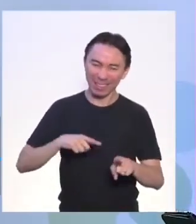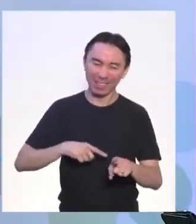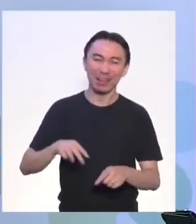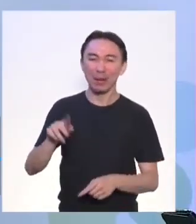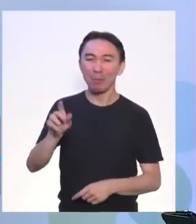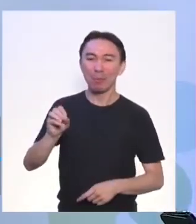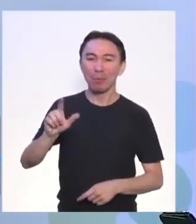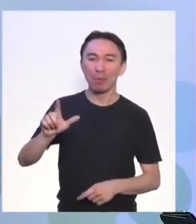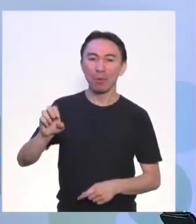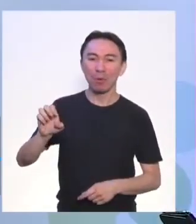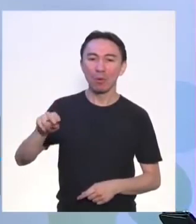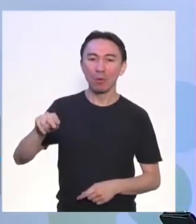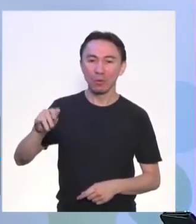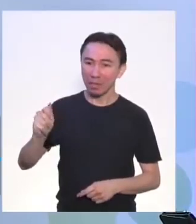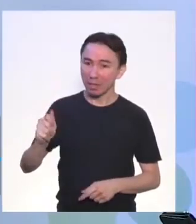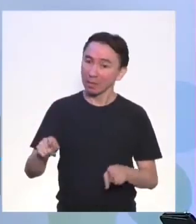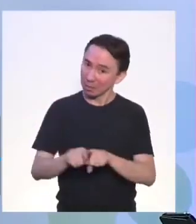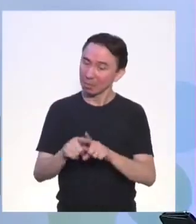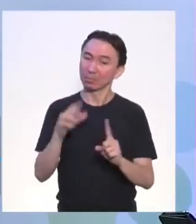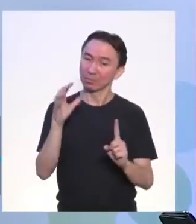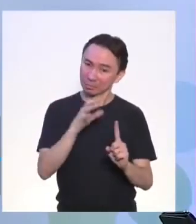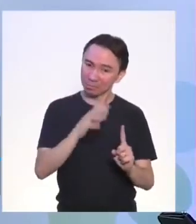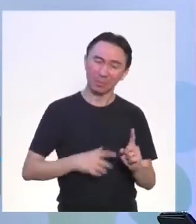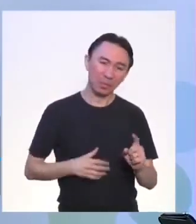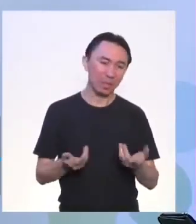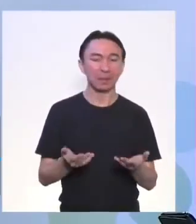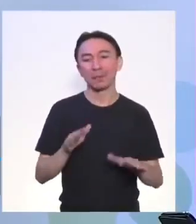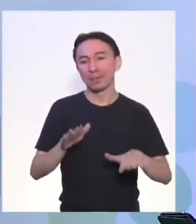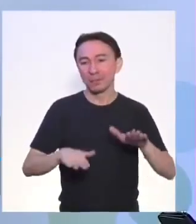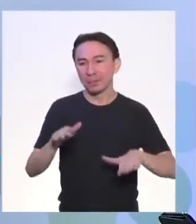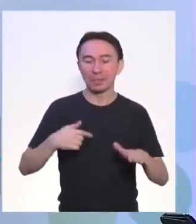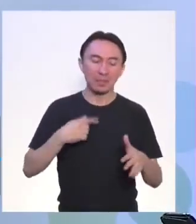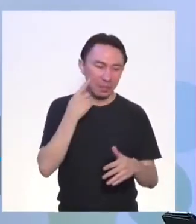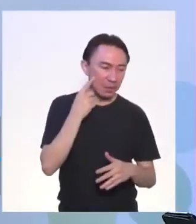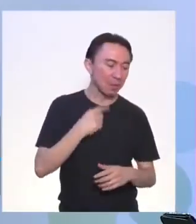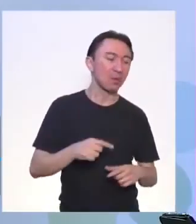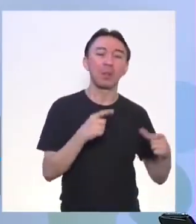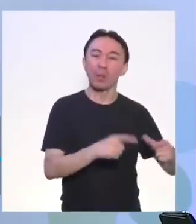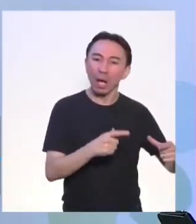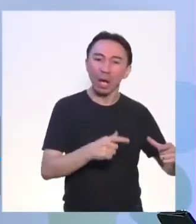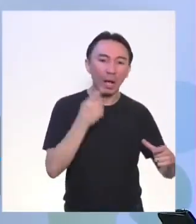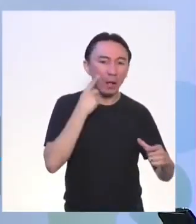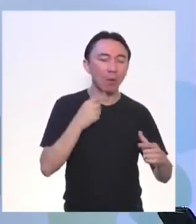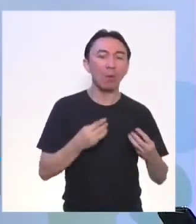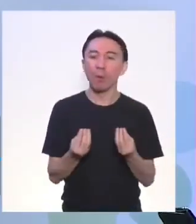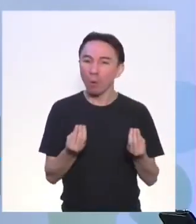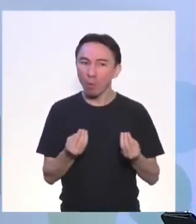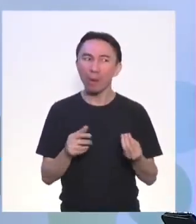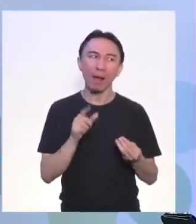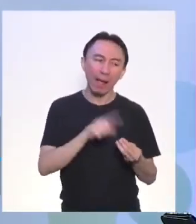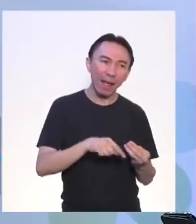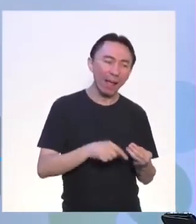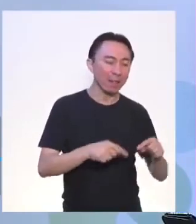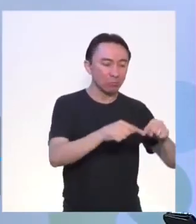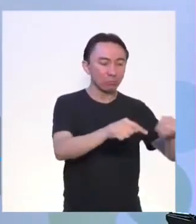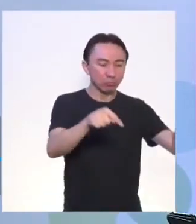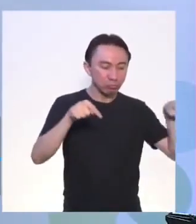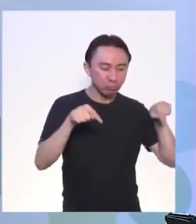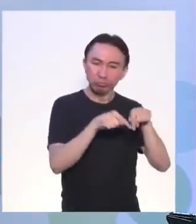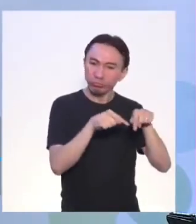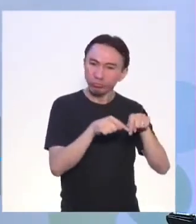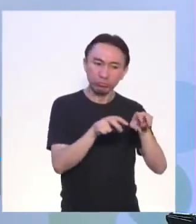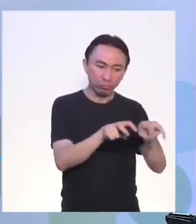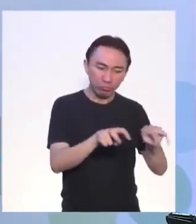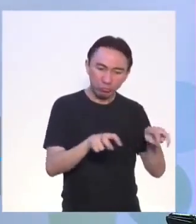questão dos contextos em que estamos inseridos. Estou num contexto formal, informal, estou em uma sala de aula, estou em um ambiente